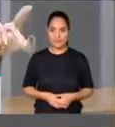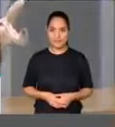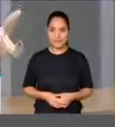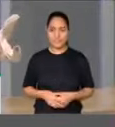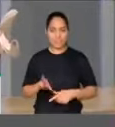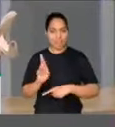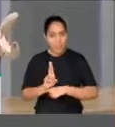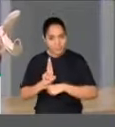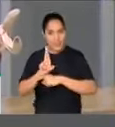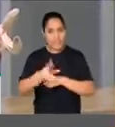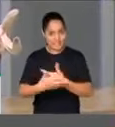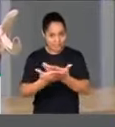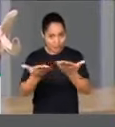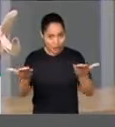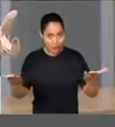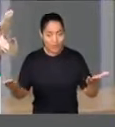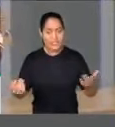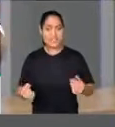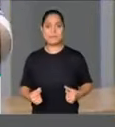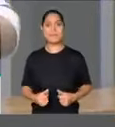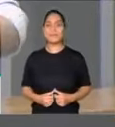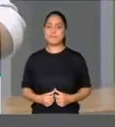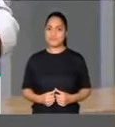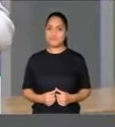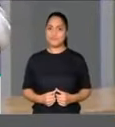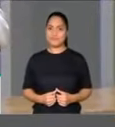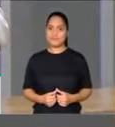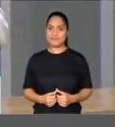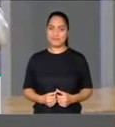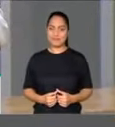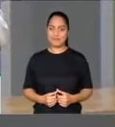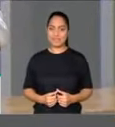nos representa. E